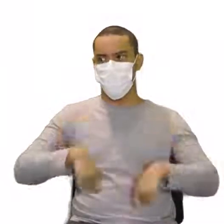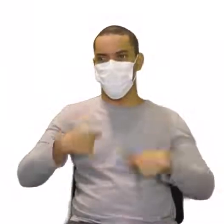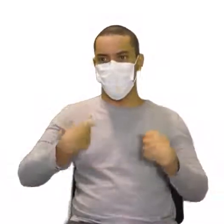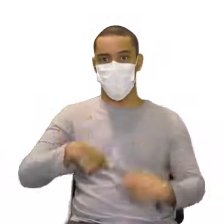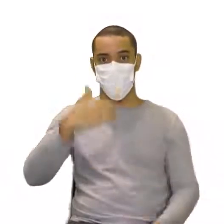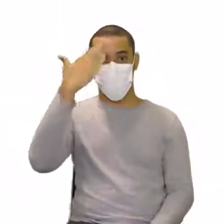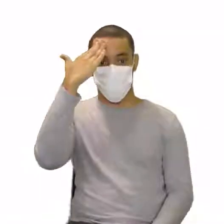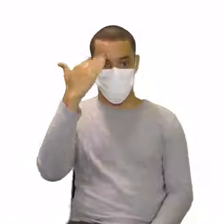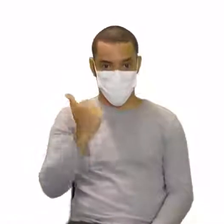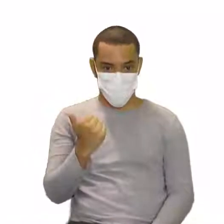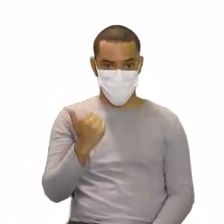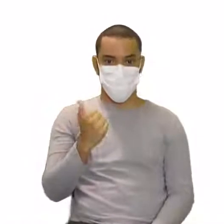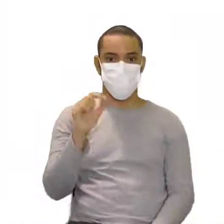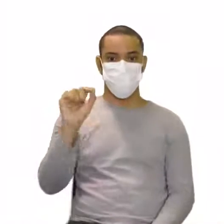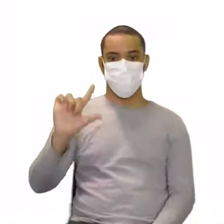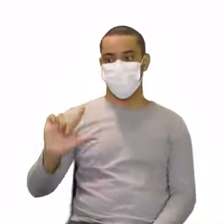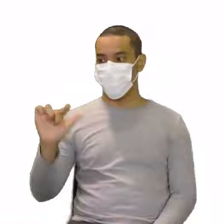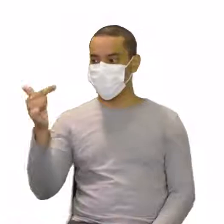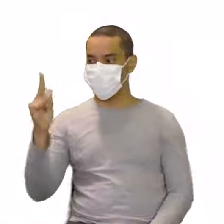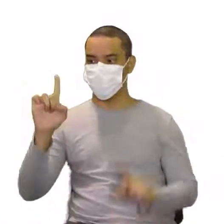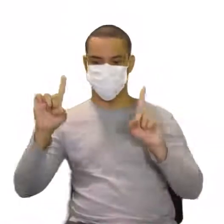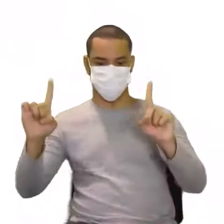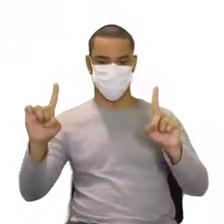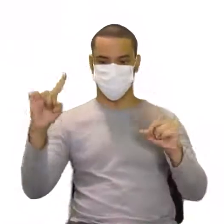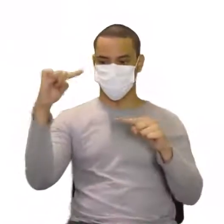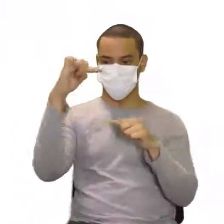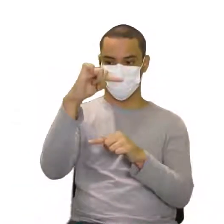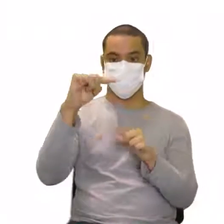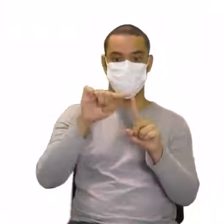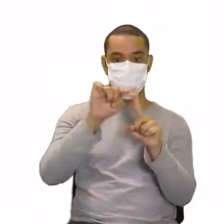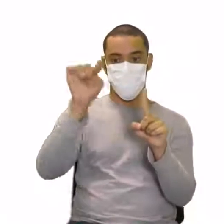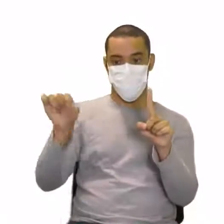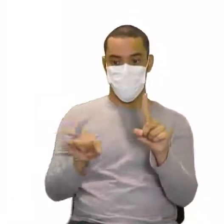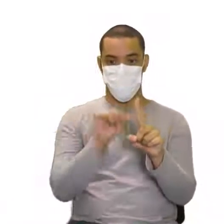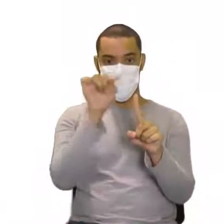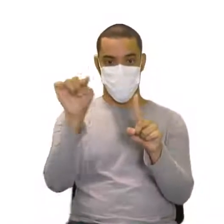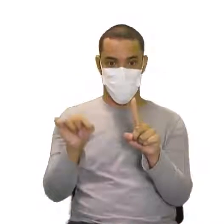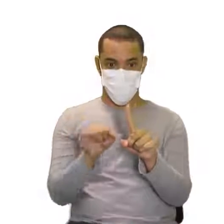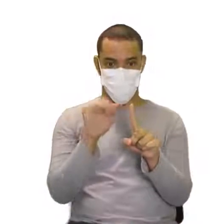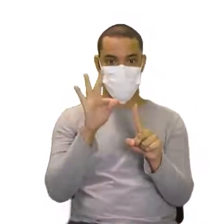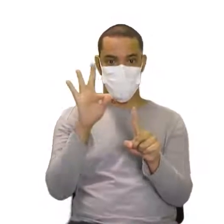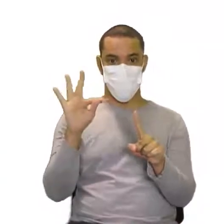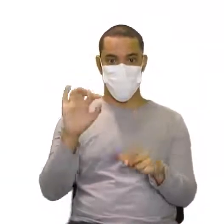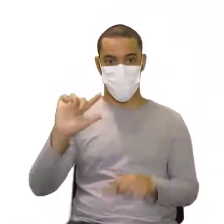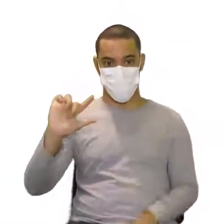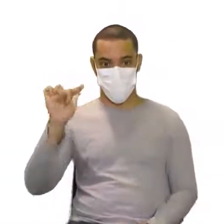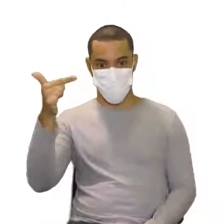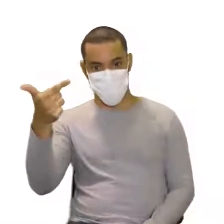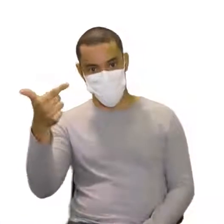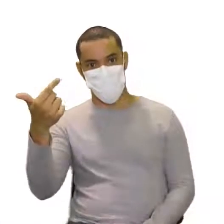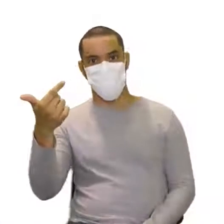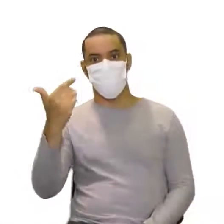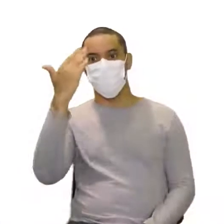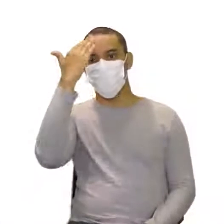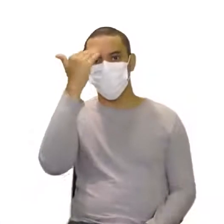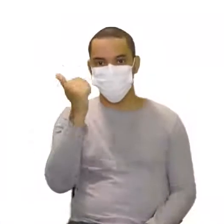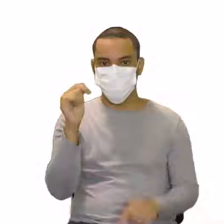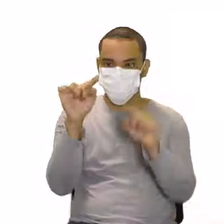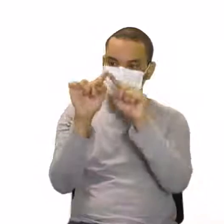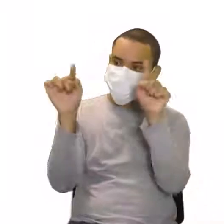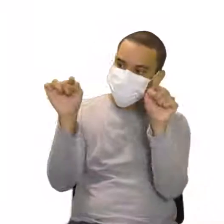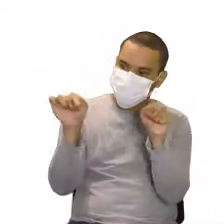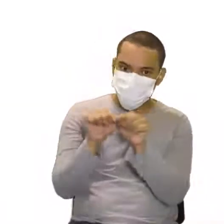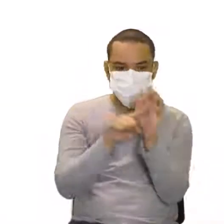calcular a área de um quadrado, lado vezes lado, área de um círculo, πr ao quadrado, para poder fazer